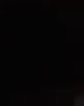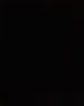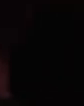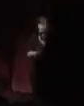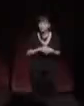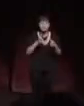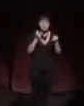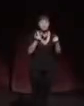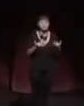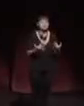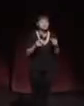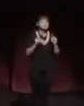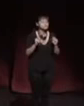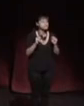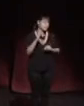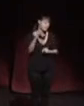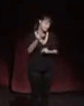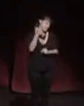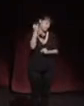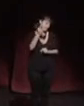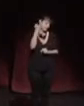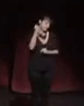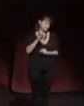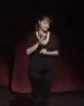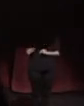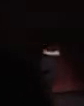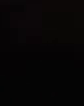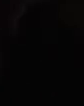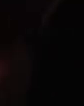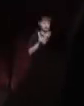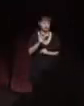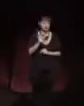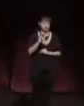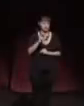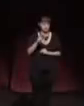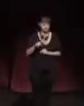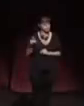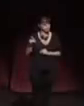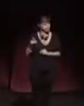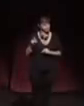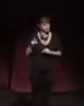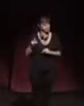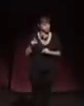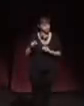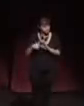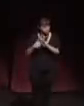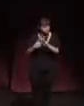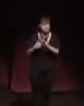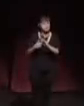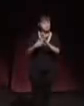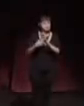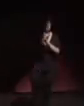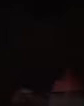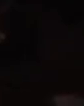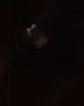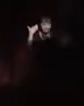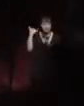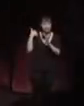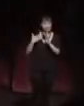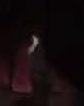falando de uma coisa importante que a Beatriz trouxe quando a gente começou a se conhecer.